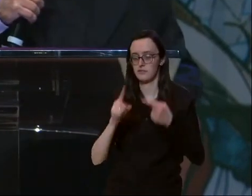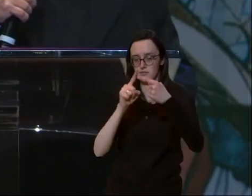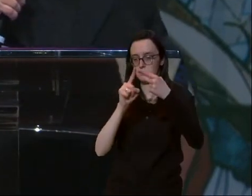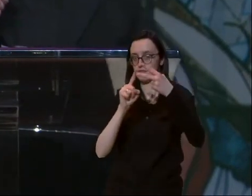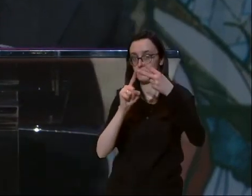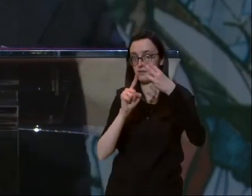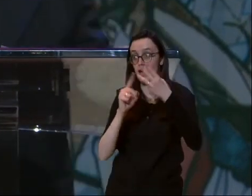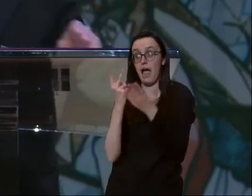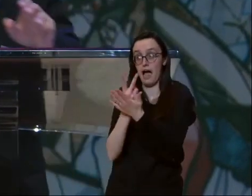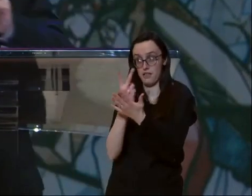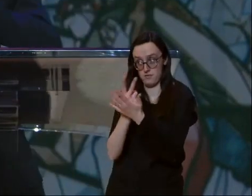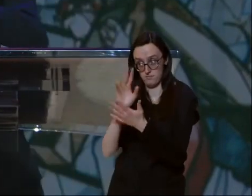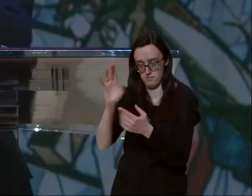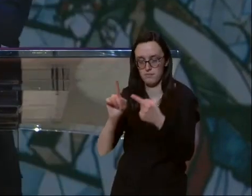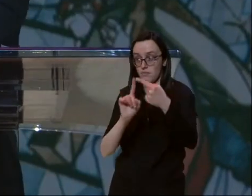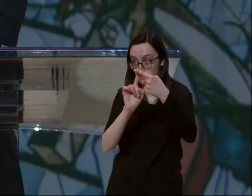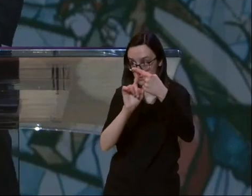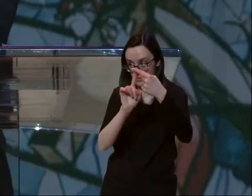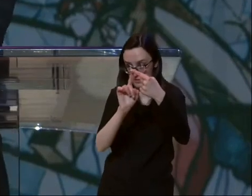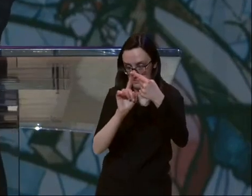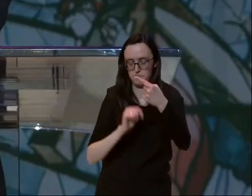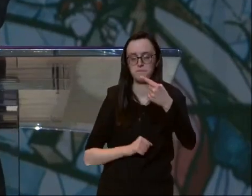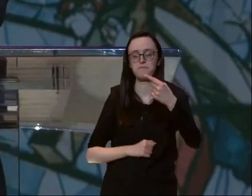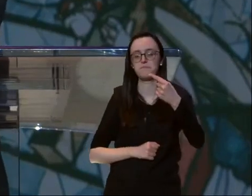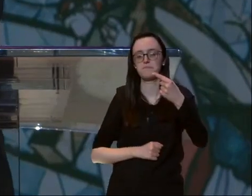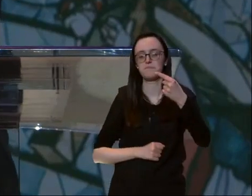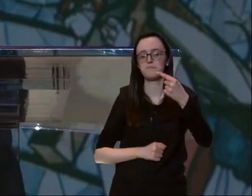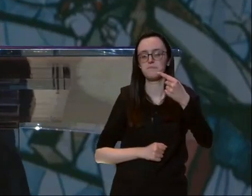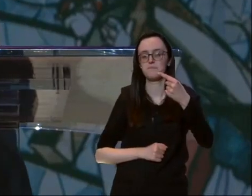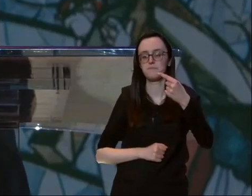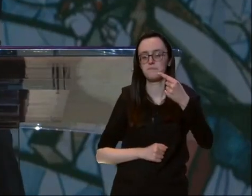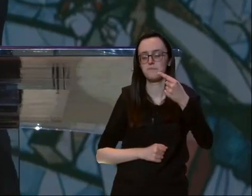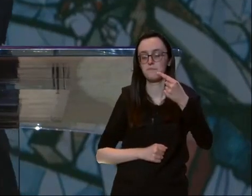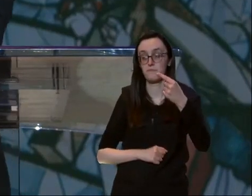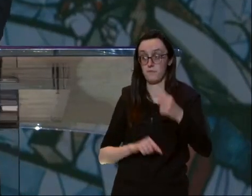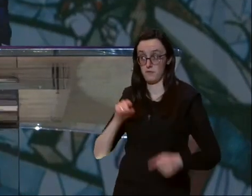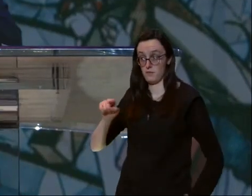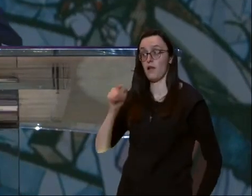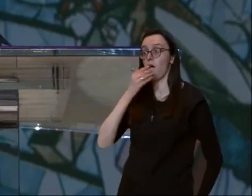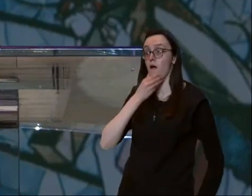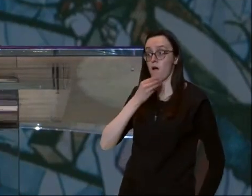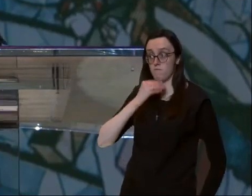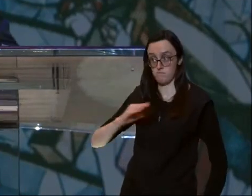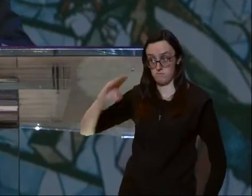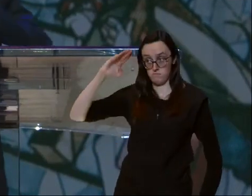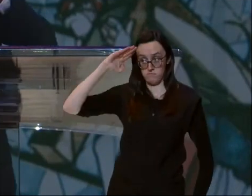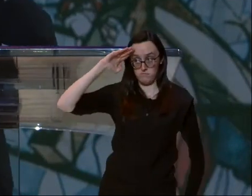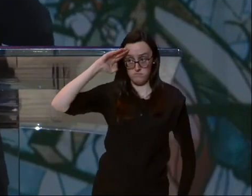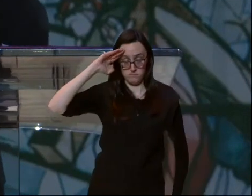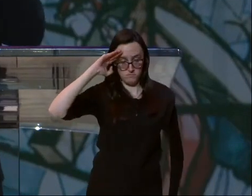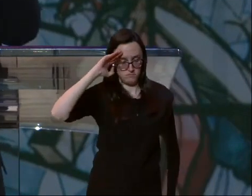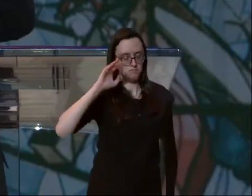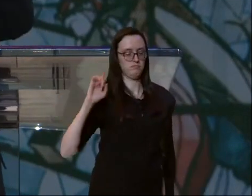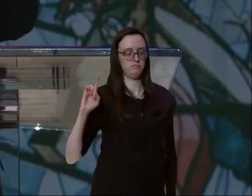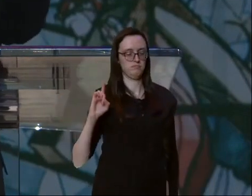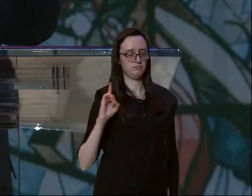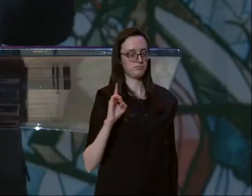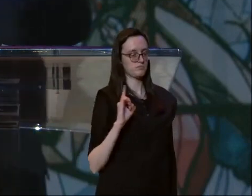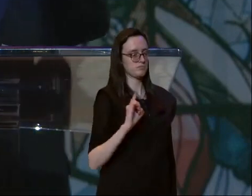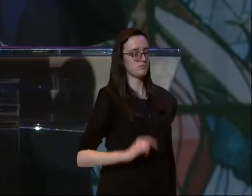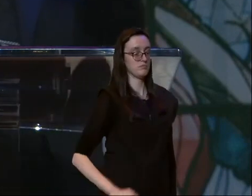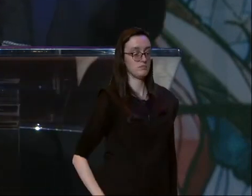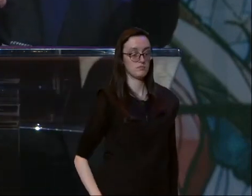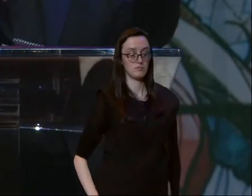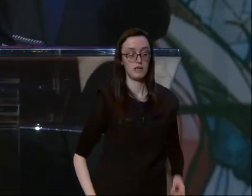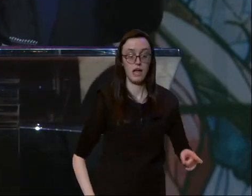Primeiro erro, quanto à pessoa, O que a menina disse? Ah, se ele